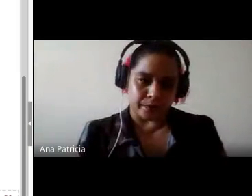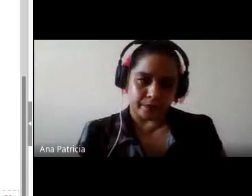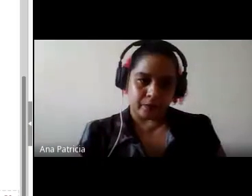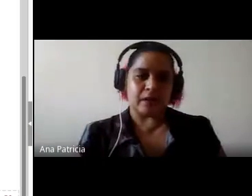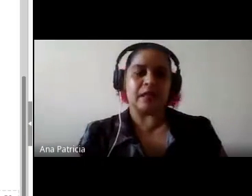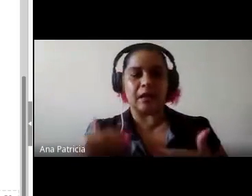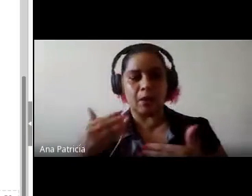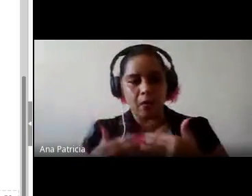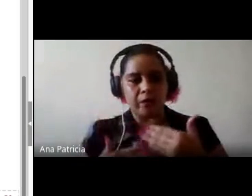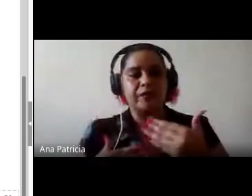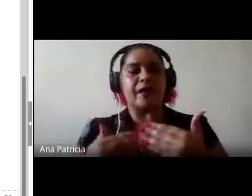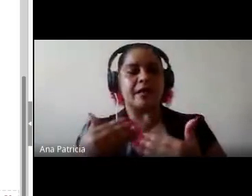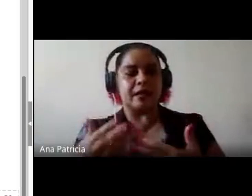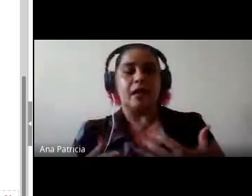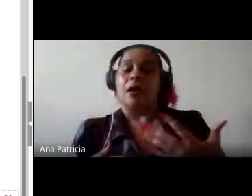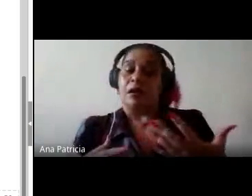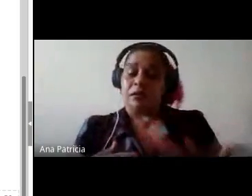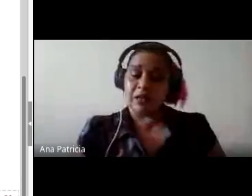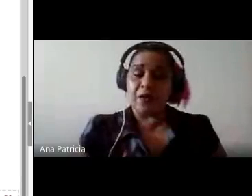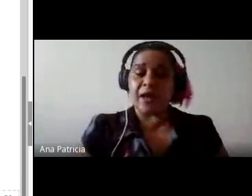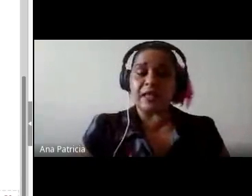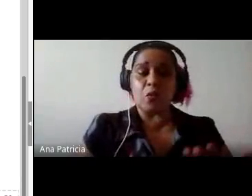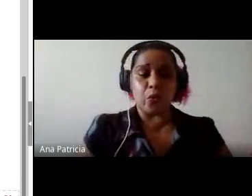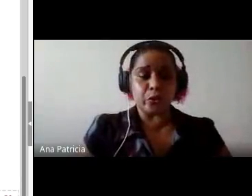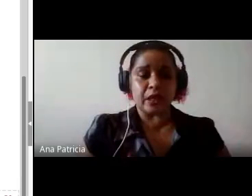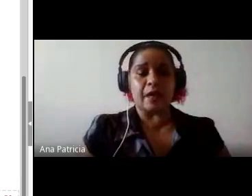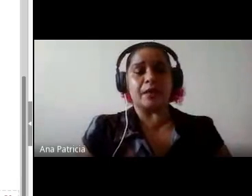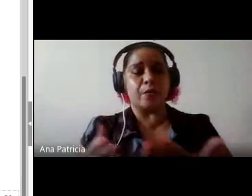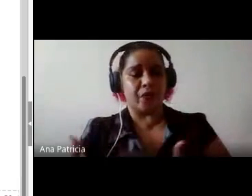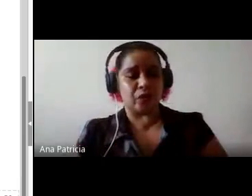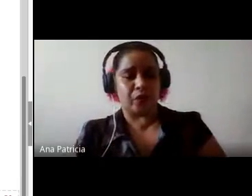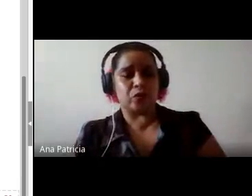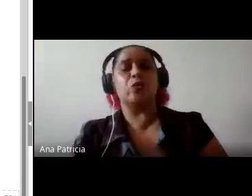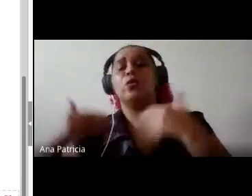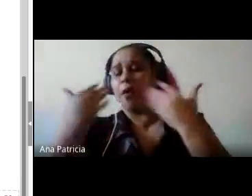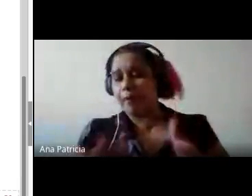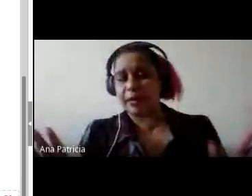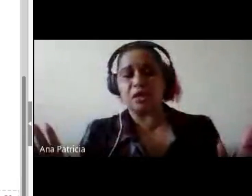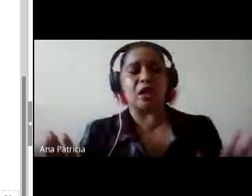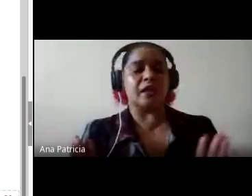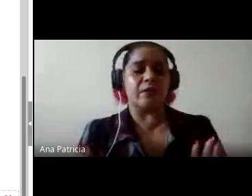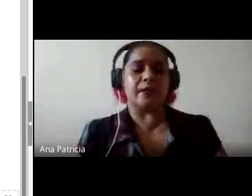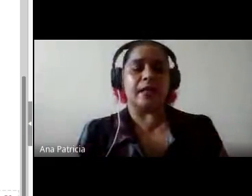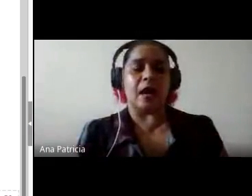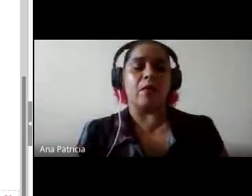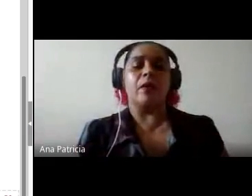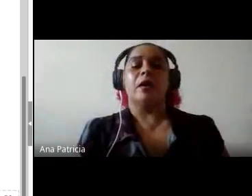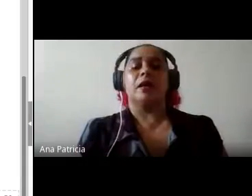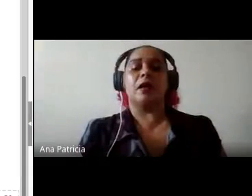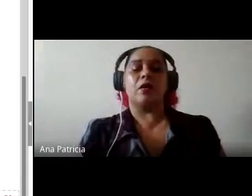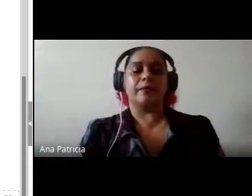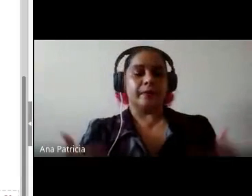gostam. Você tem que ter uma convivência. Se for fazer um curso de Libras e o professor for surdo, normalmente eles já dão o